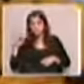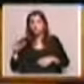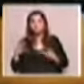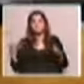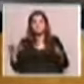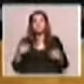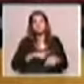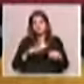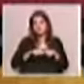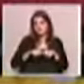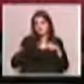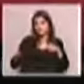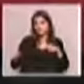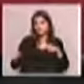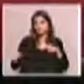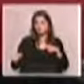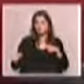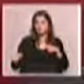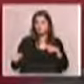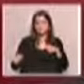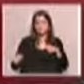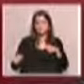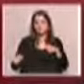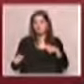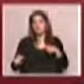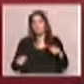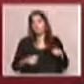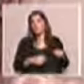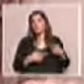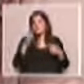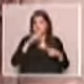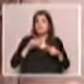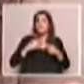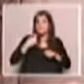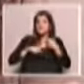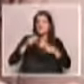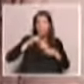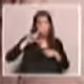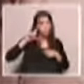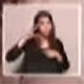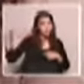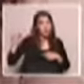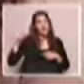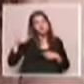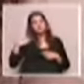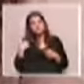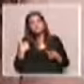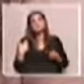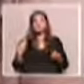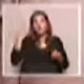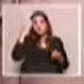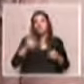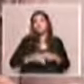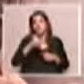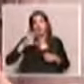para períodos ou percursos mais longos, eu continuo a ser apologista do